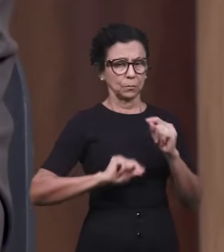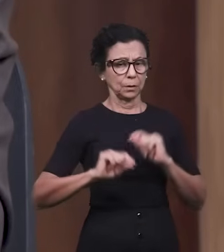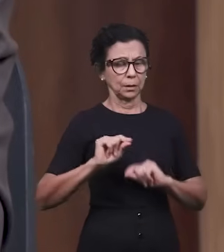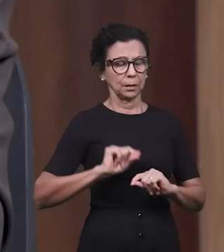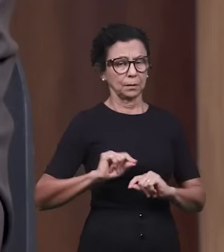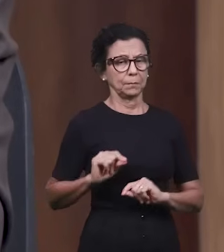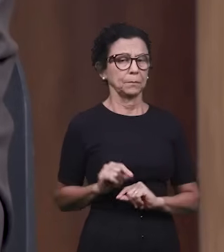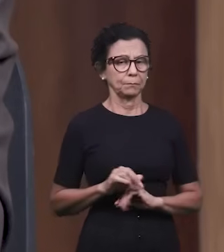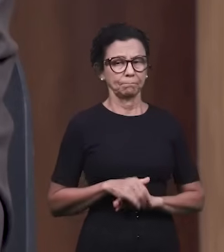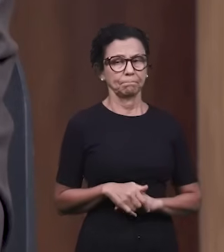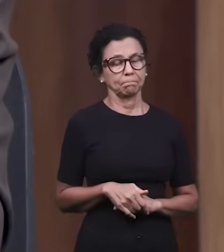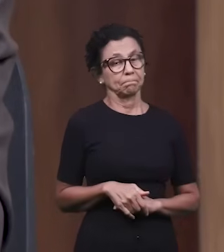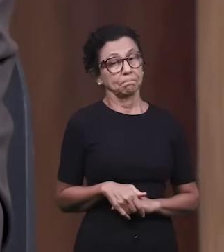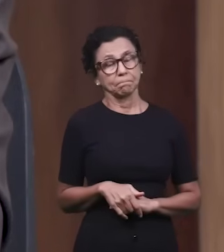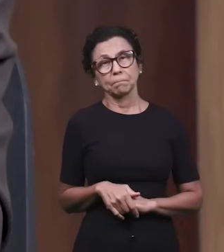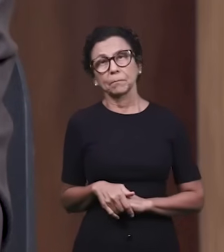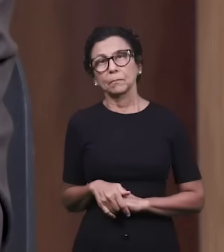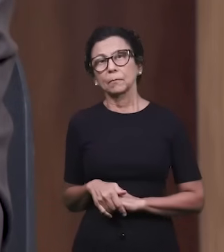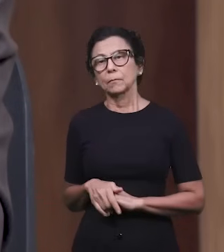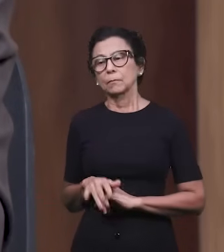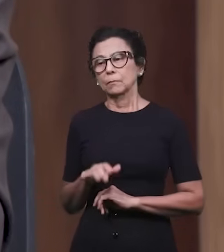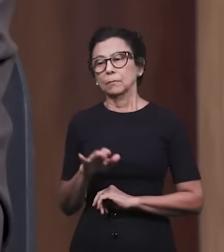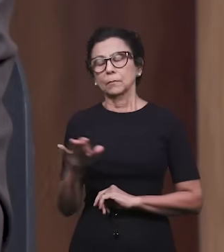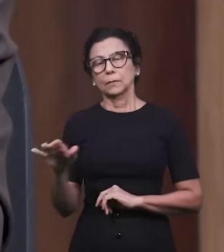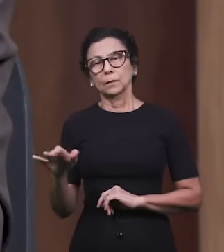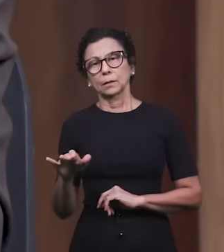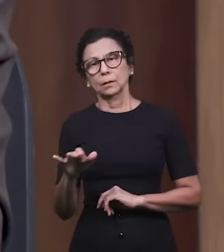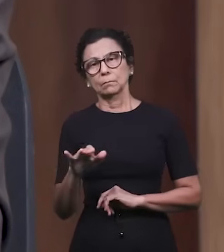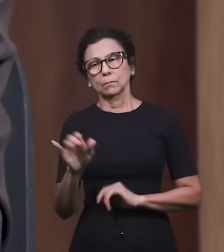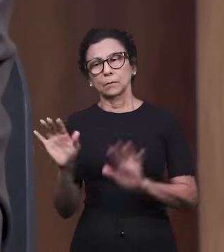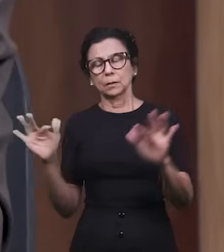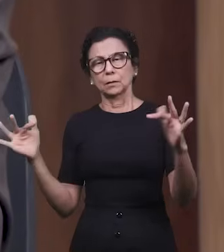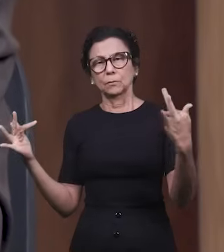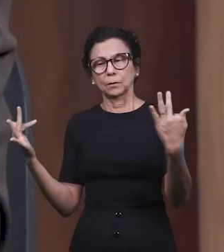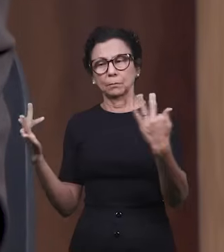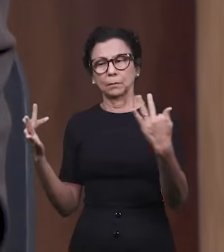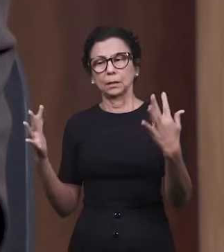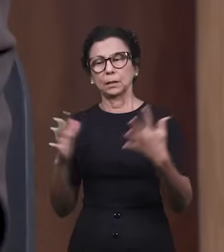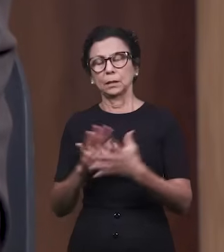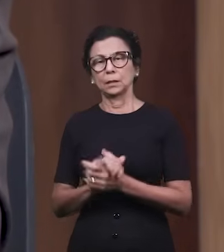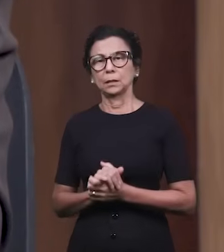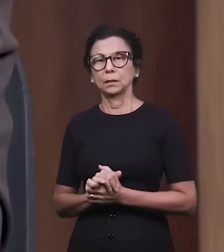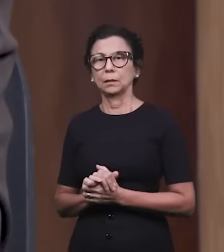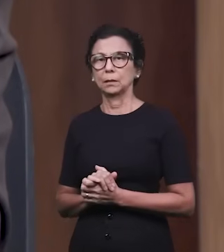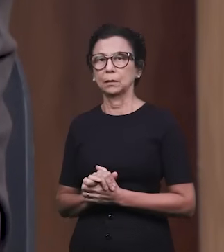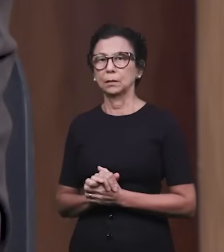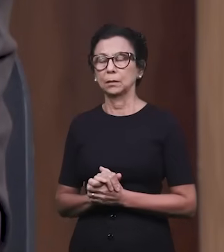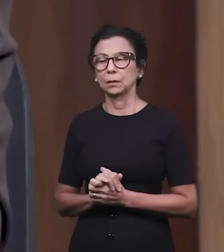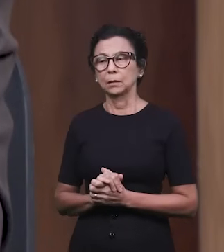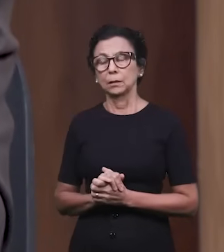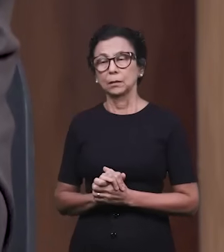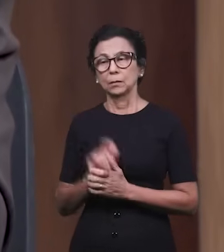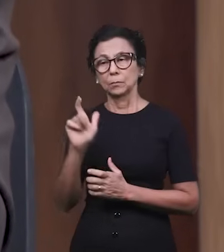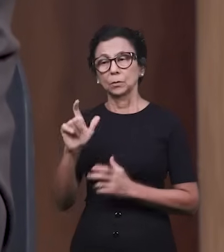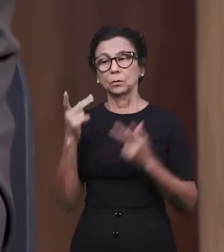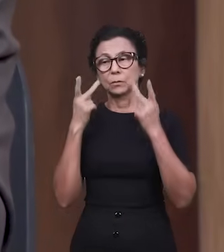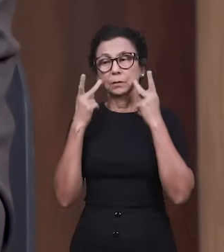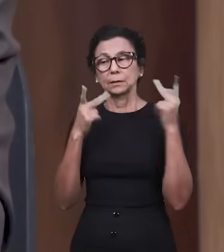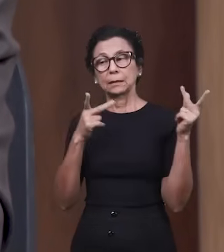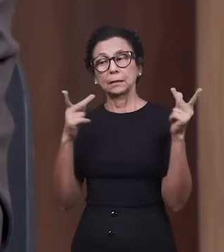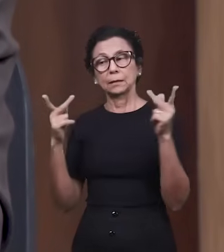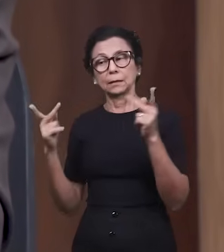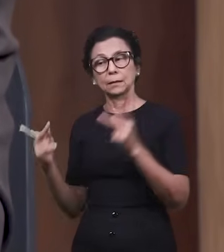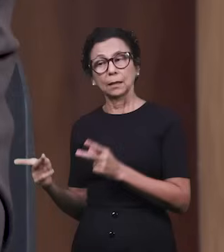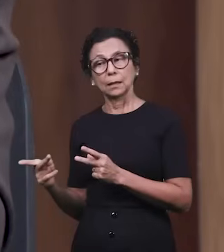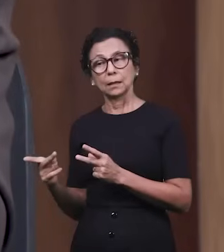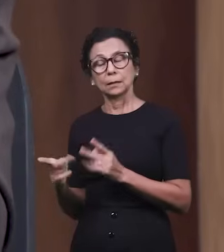ele normalmente coloca ali à disposição daquela família ou daquela pessoa que vai ser visitada. Ele tem o